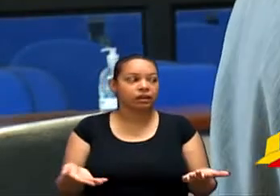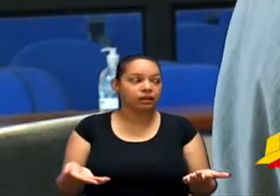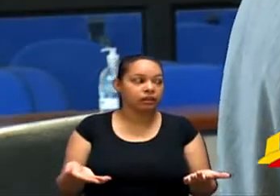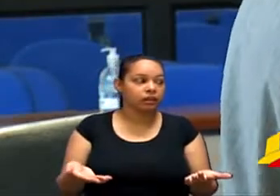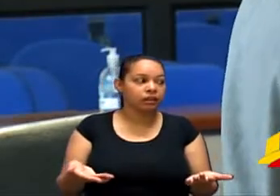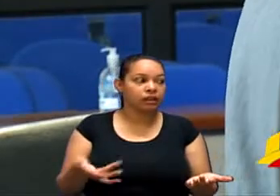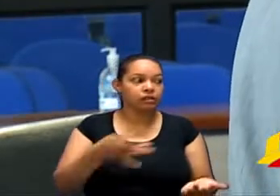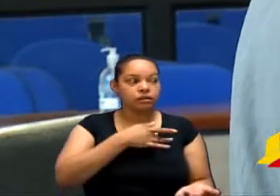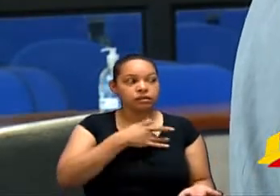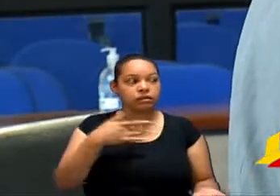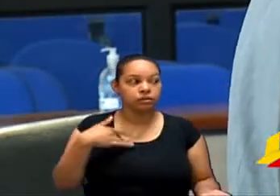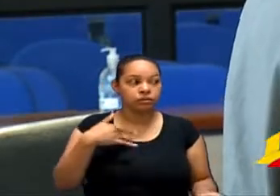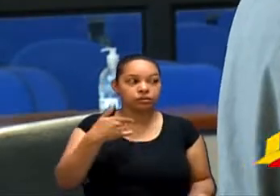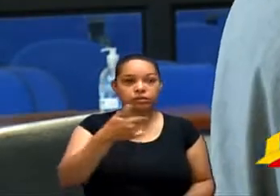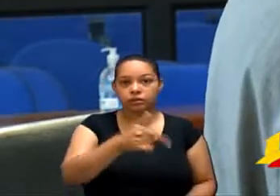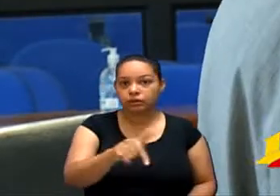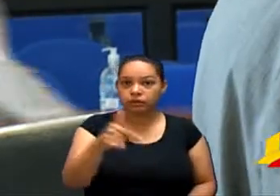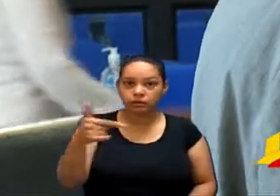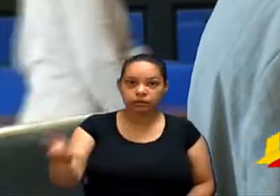aqui